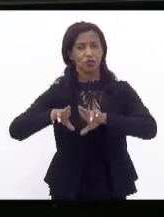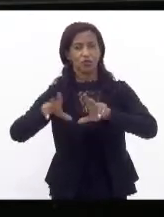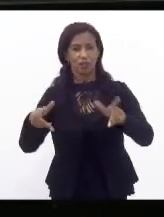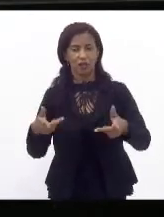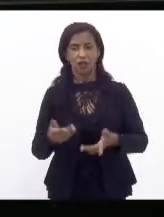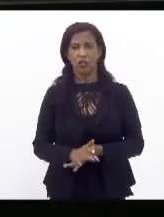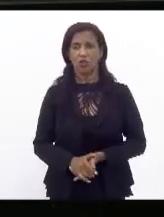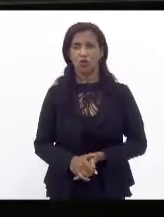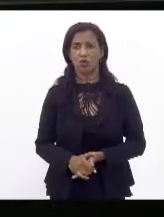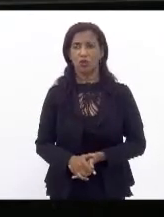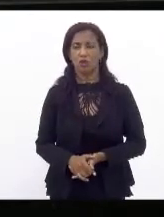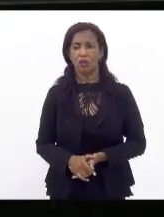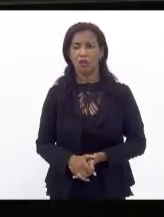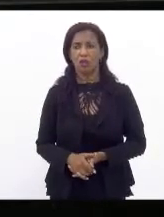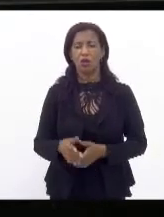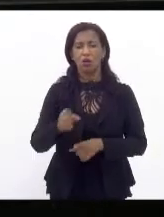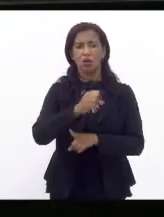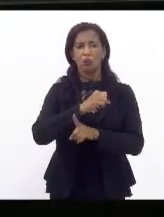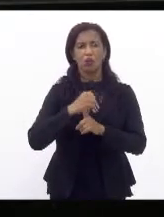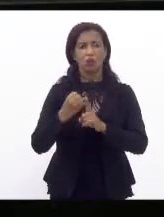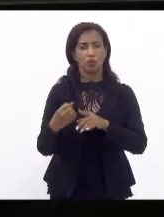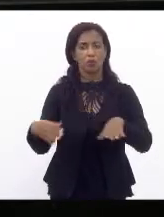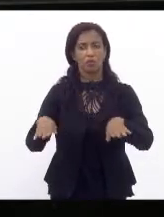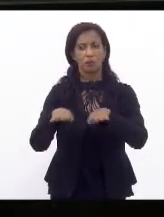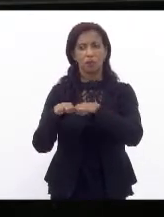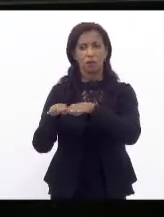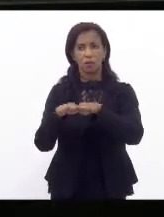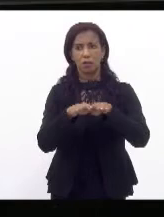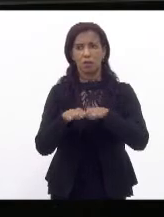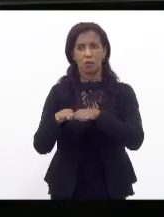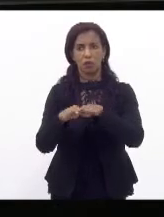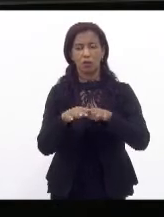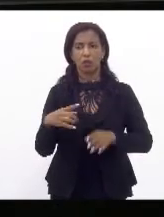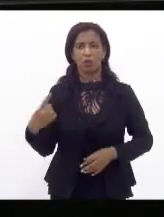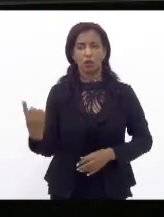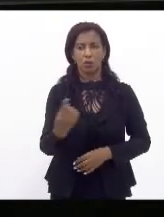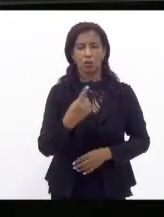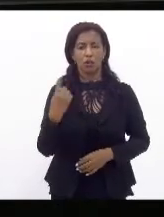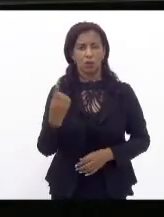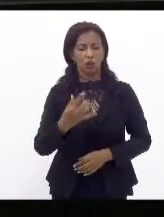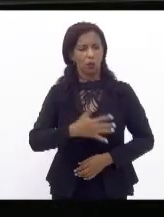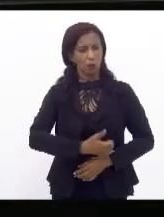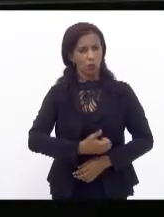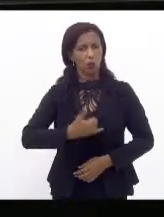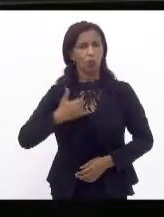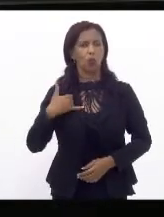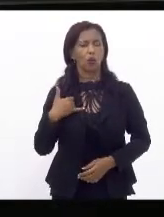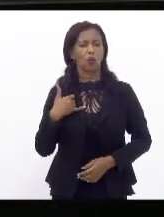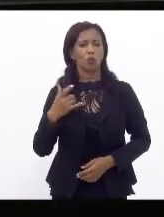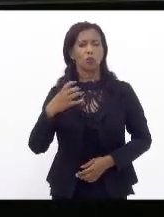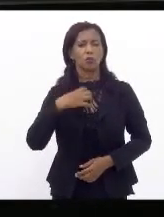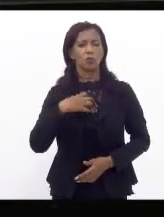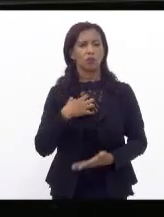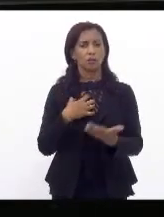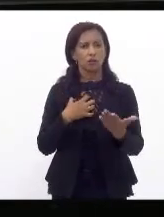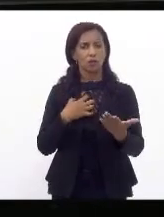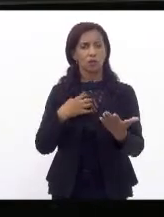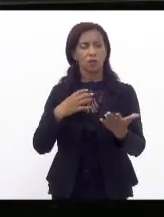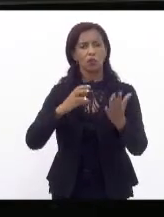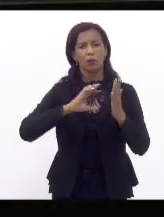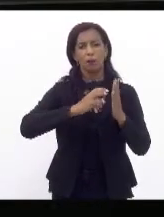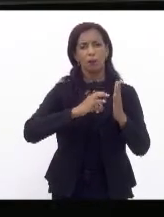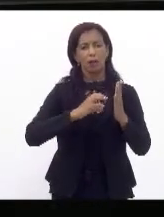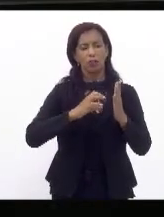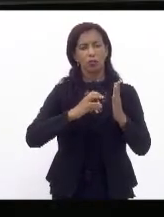diferente, uma sociedade mais igual. Então, eu tenho muito orgulho de ser do Partido Comunista